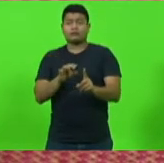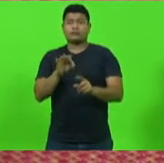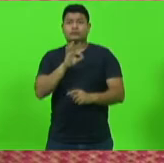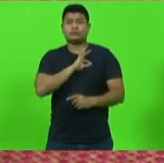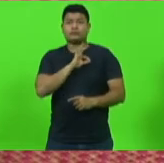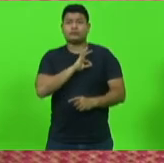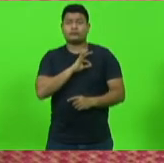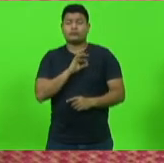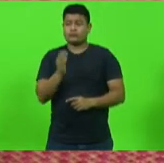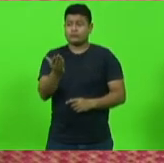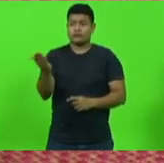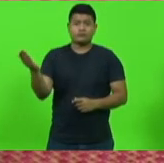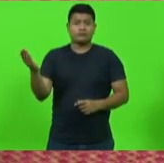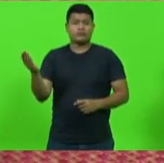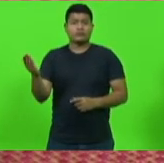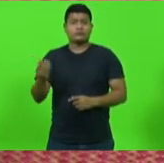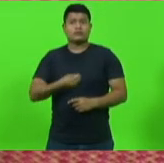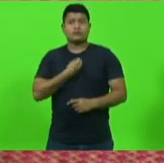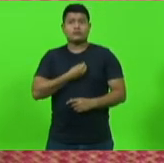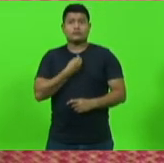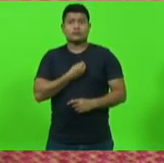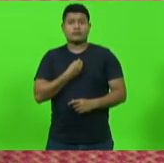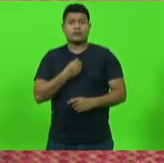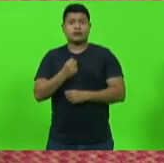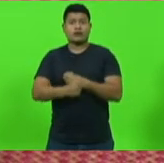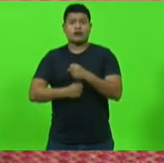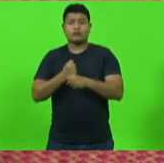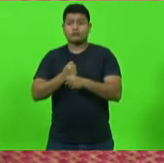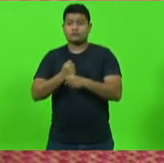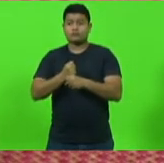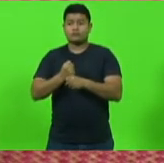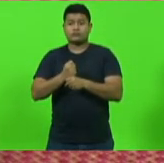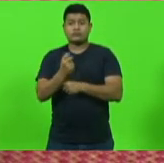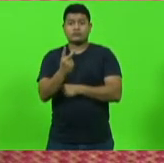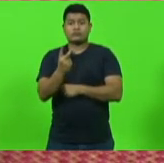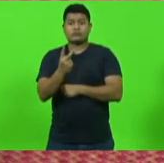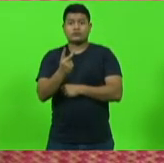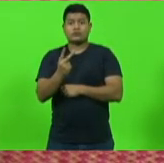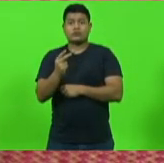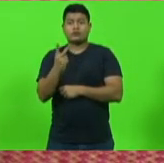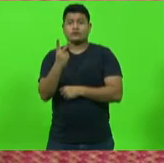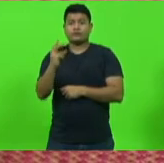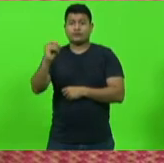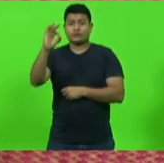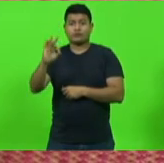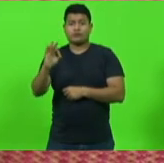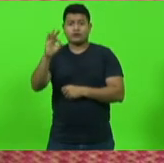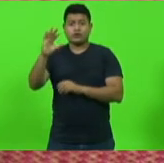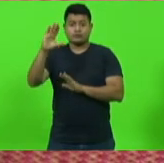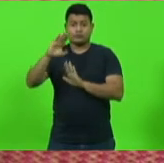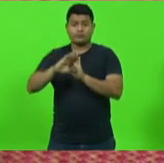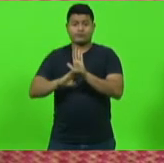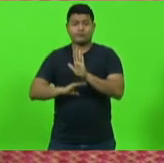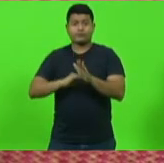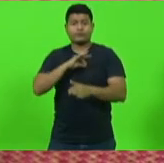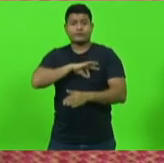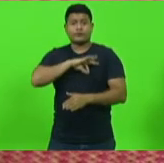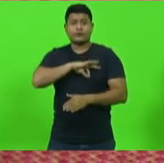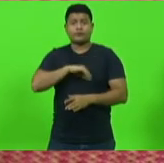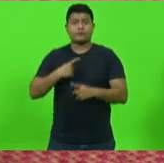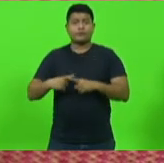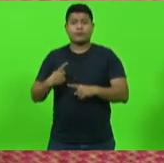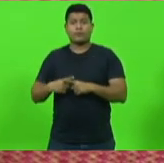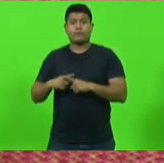aqui estão há 2 anos ganhando 20% a menos, porque na hora